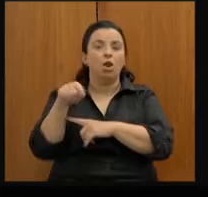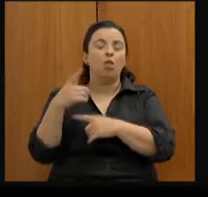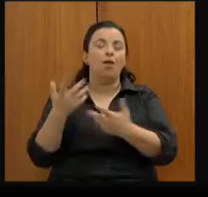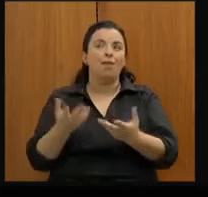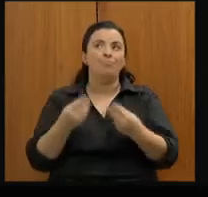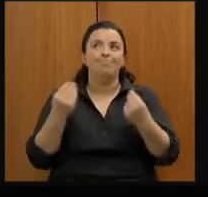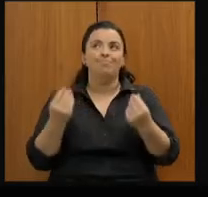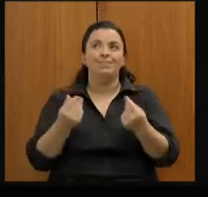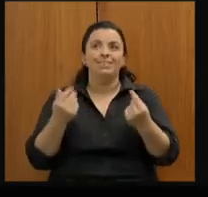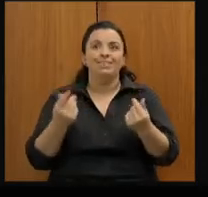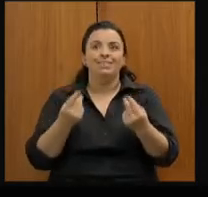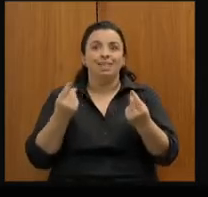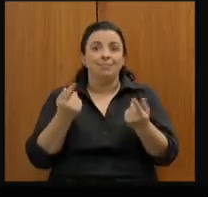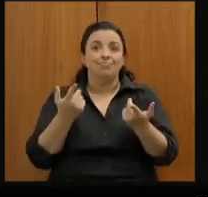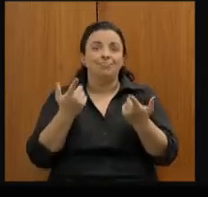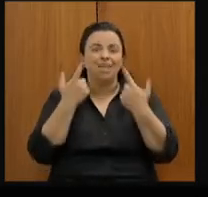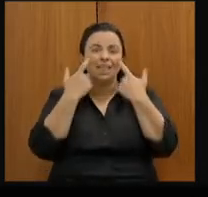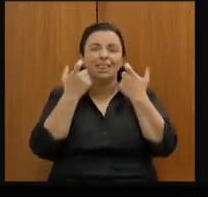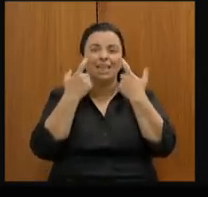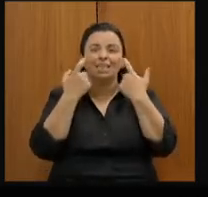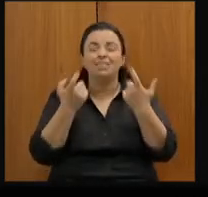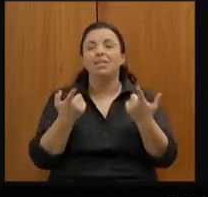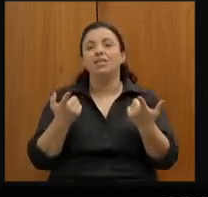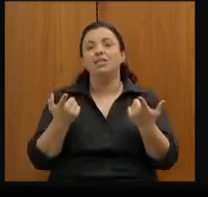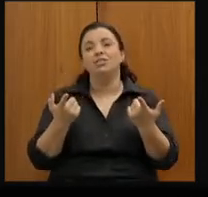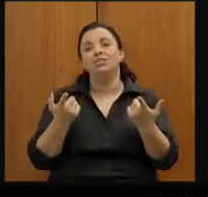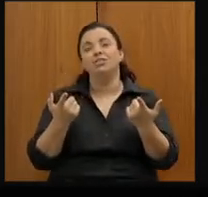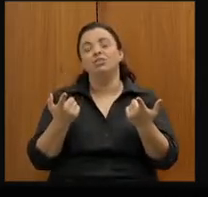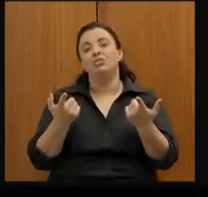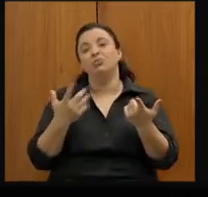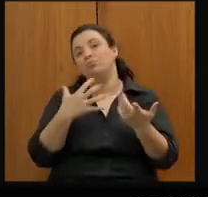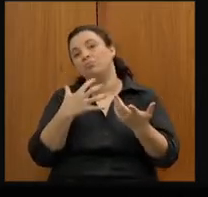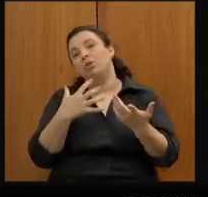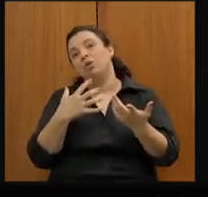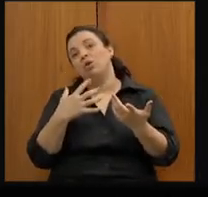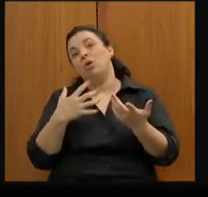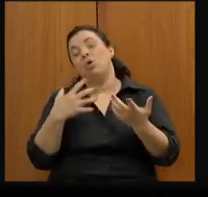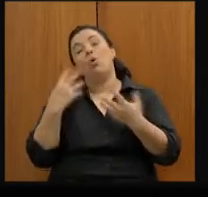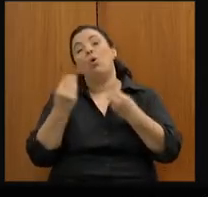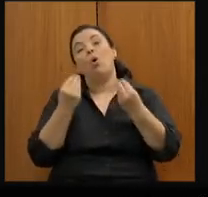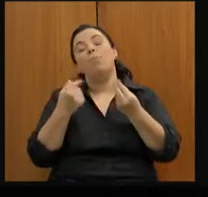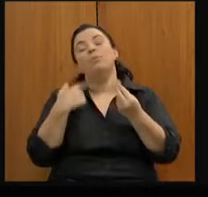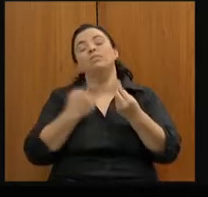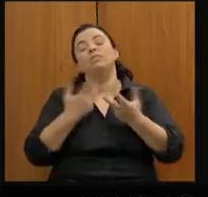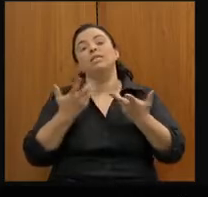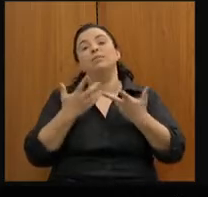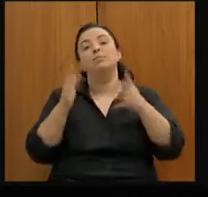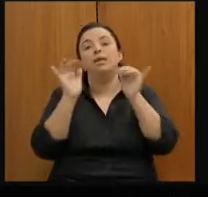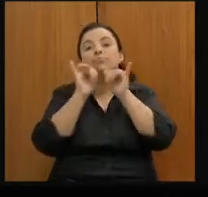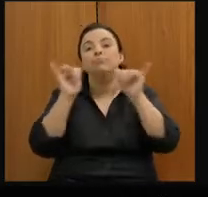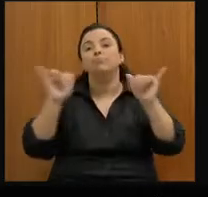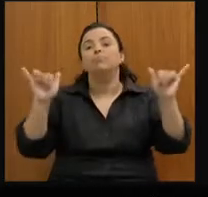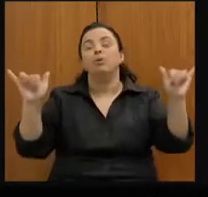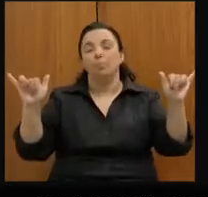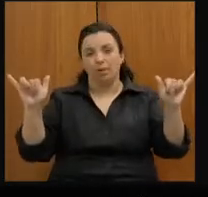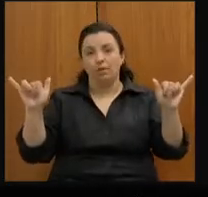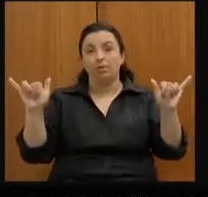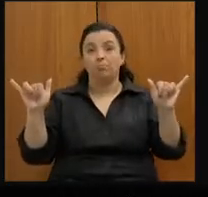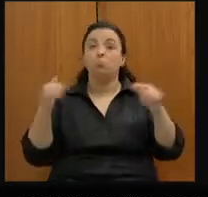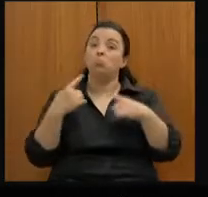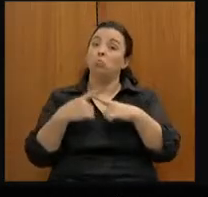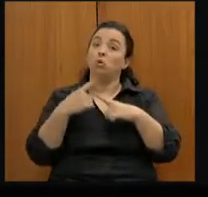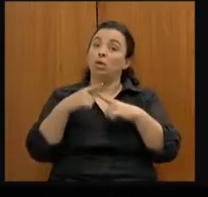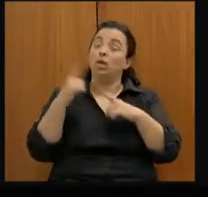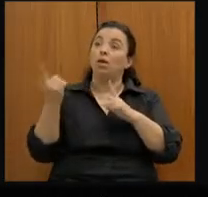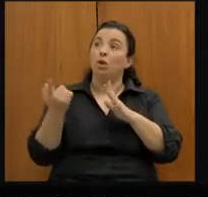é muito assim interessante a forma né que que a gente quer que ele se propague porque é